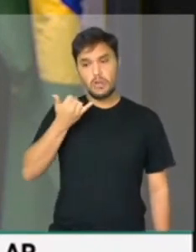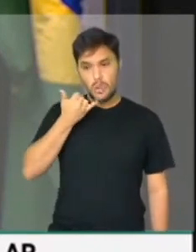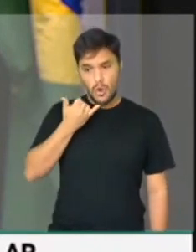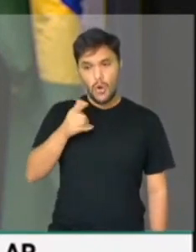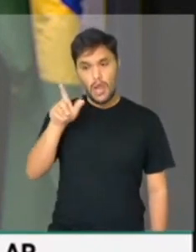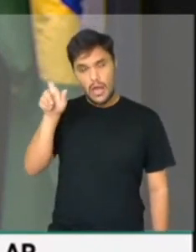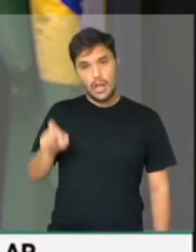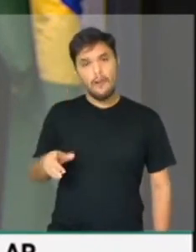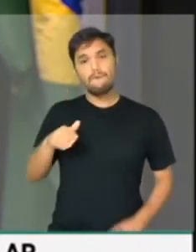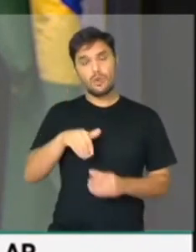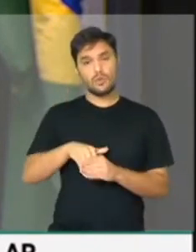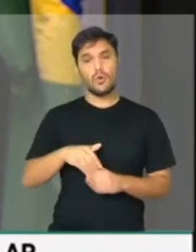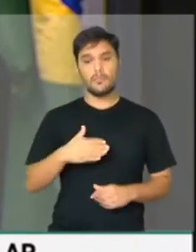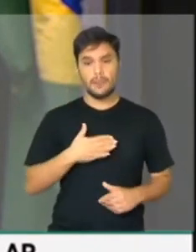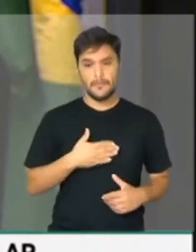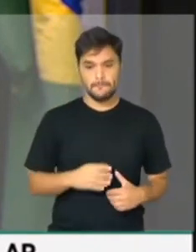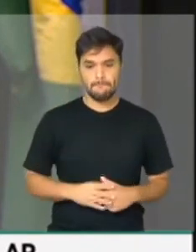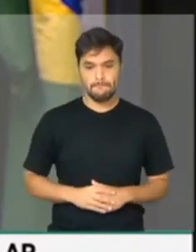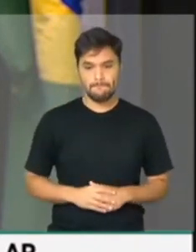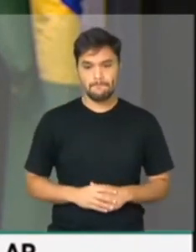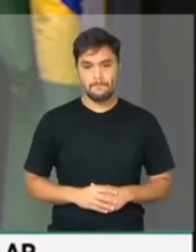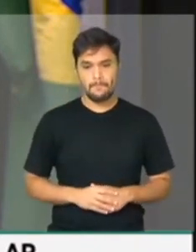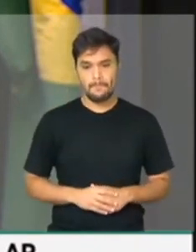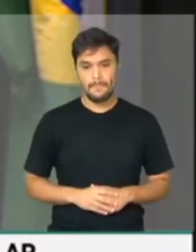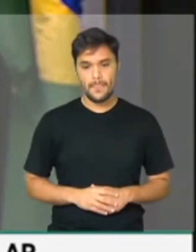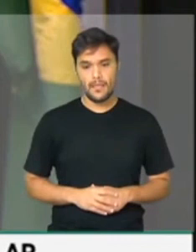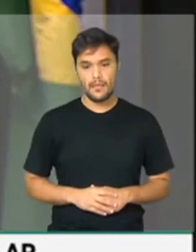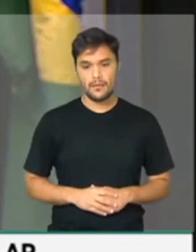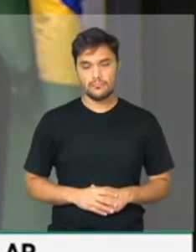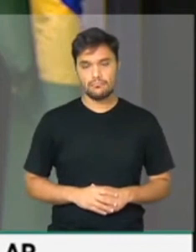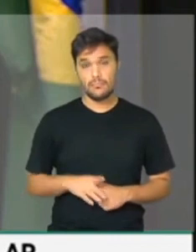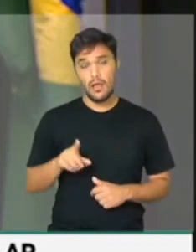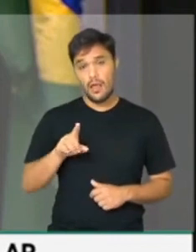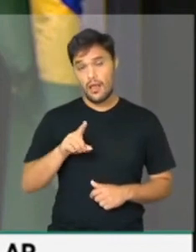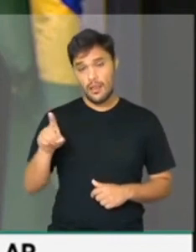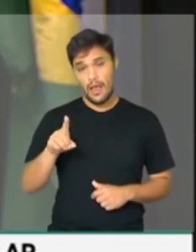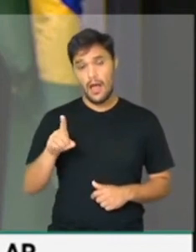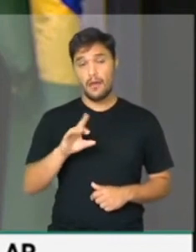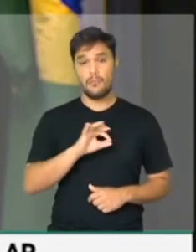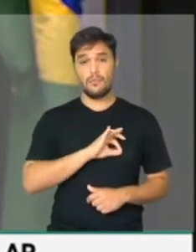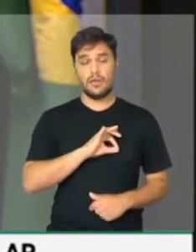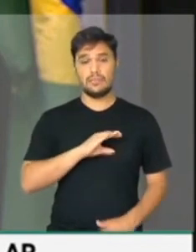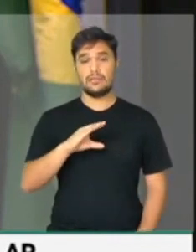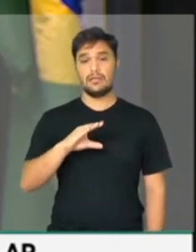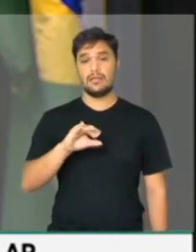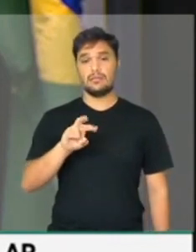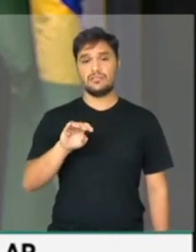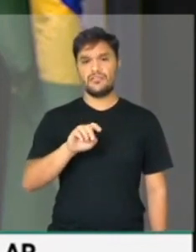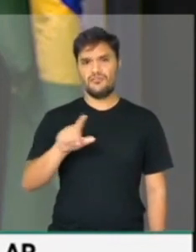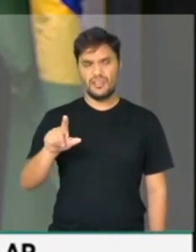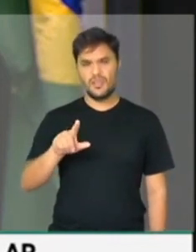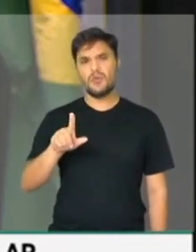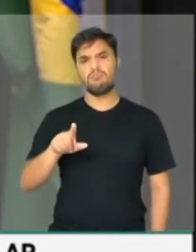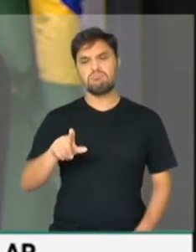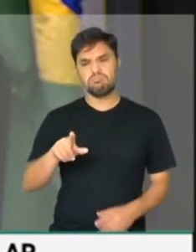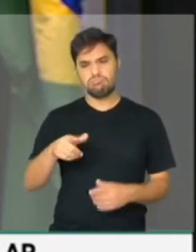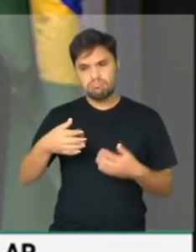eleitor, e a operação da Polícia Civil foi uma operação